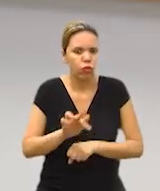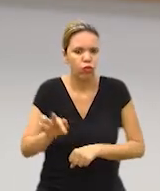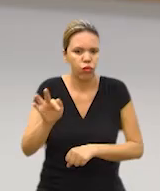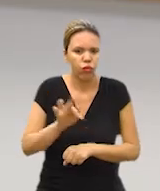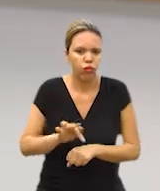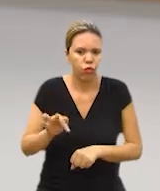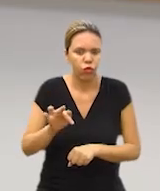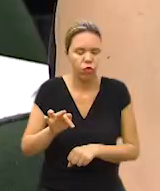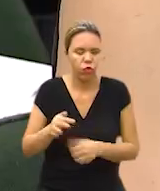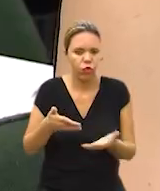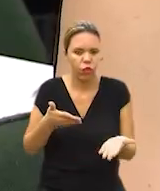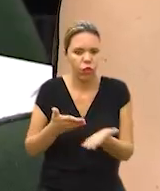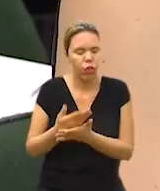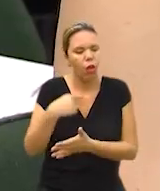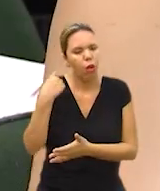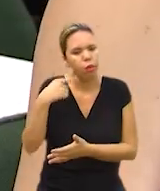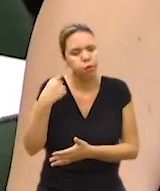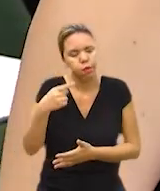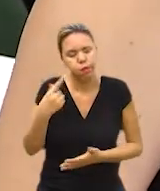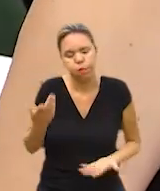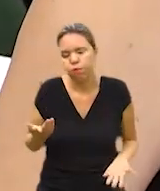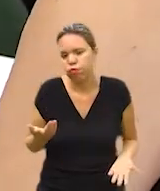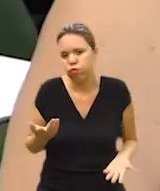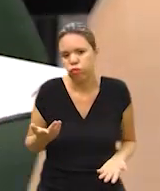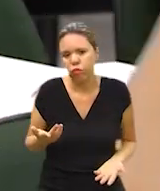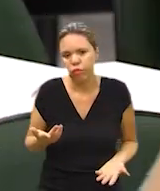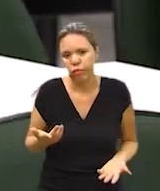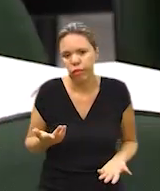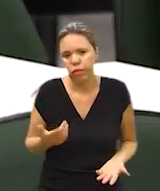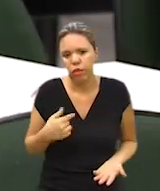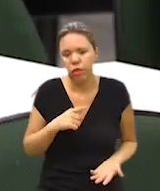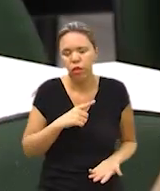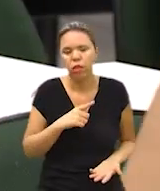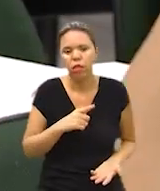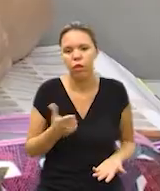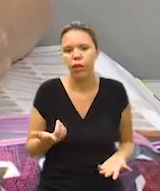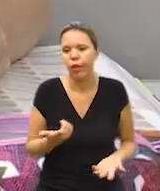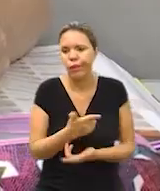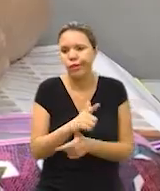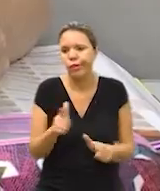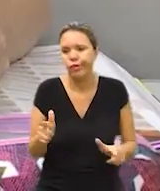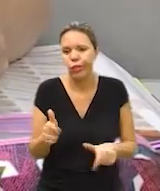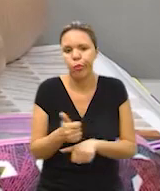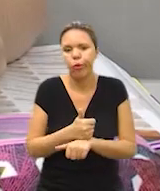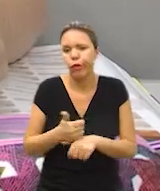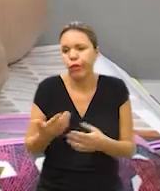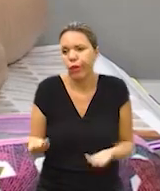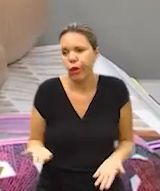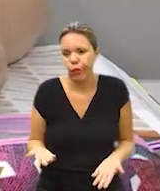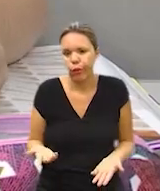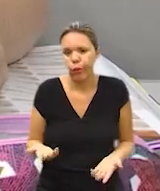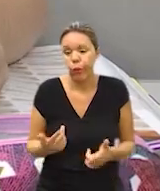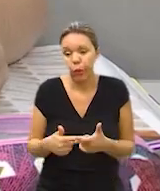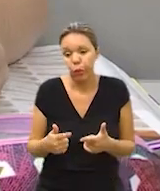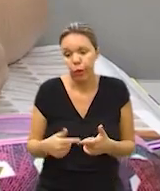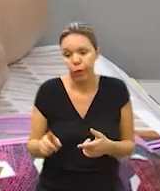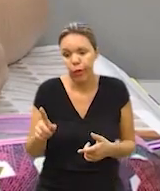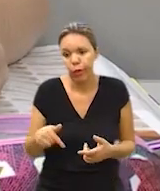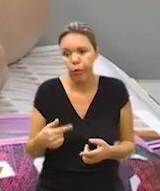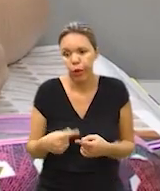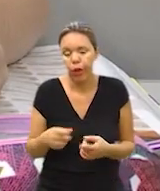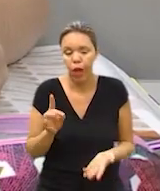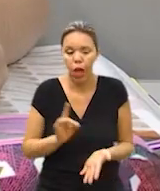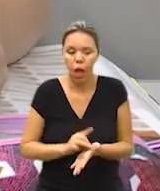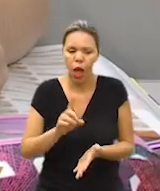direito tornassem automaticamente advogados, a gente teria um colapso na nossa profissão. Então, eu acho que é realmente